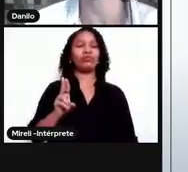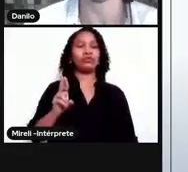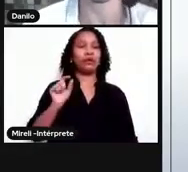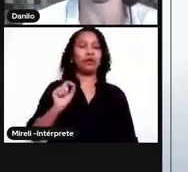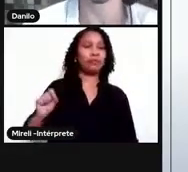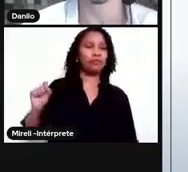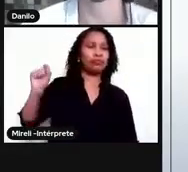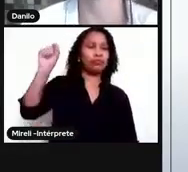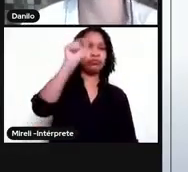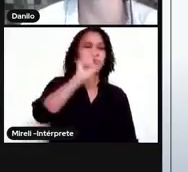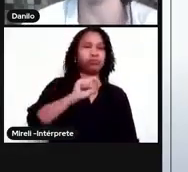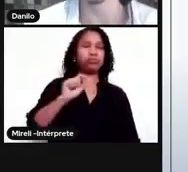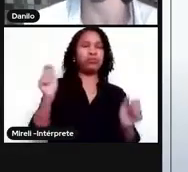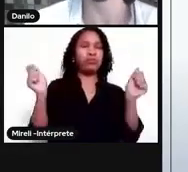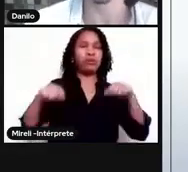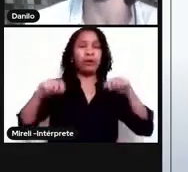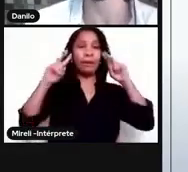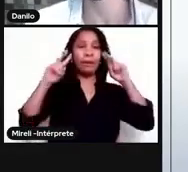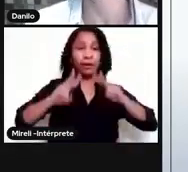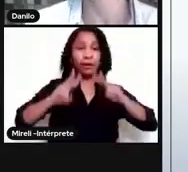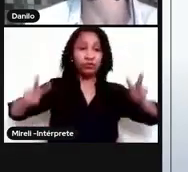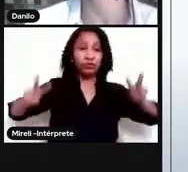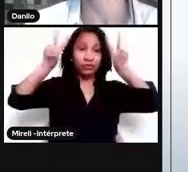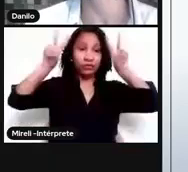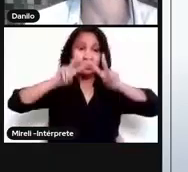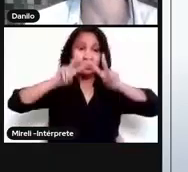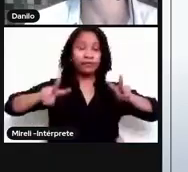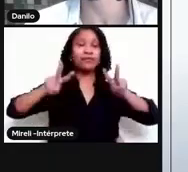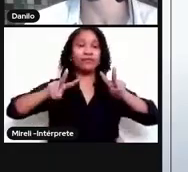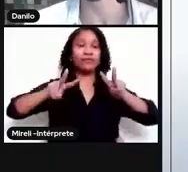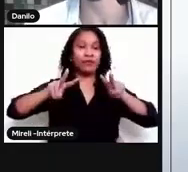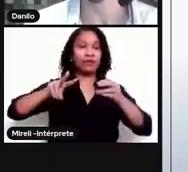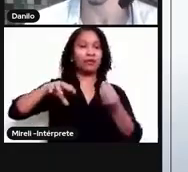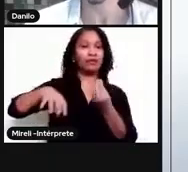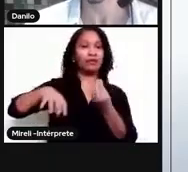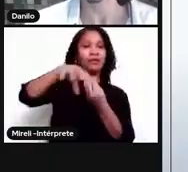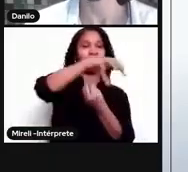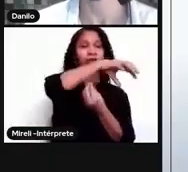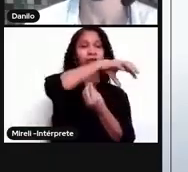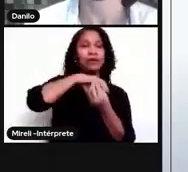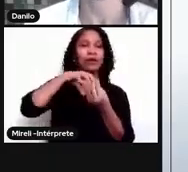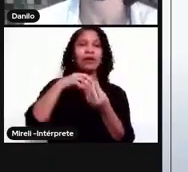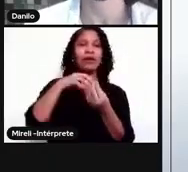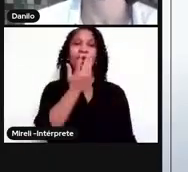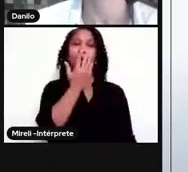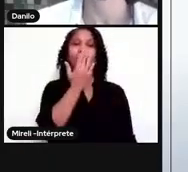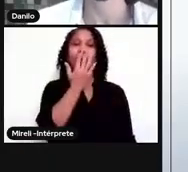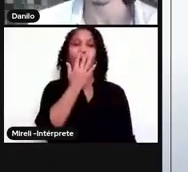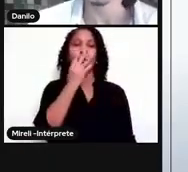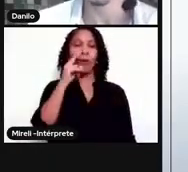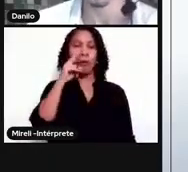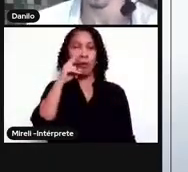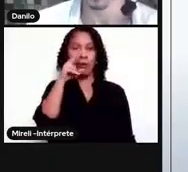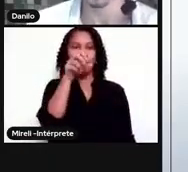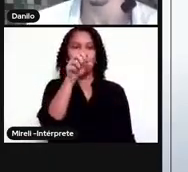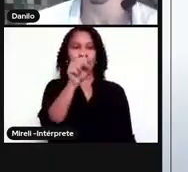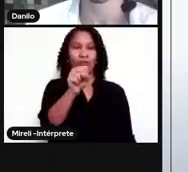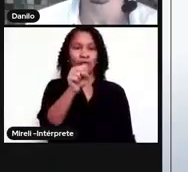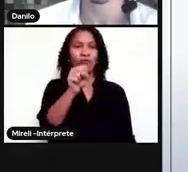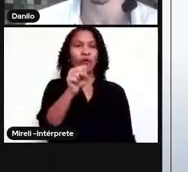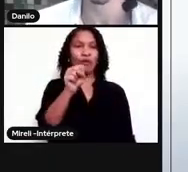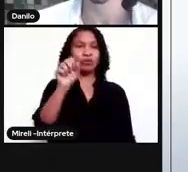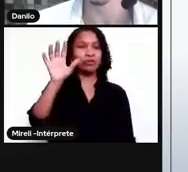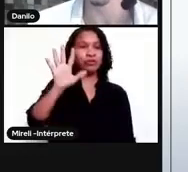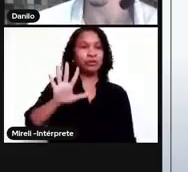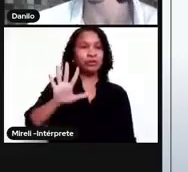gente visualiza a ocorrência das espécies através, no caso dessas cores mais fortes, representando uma área